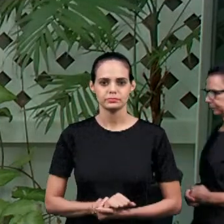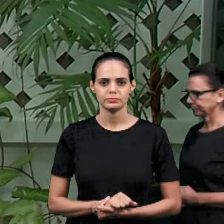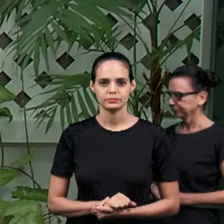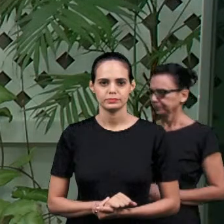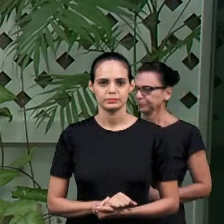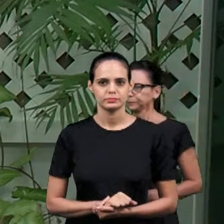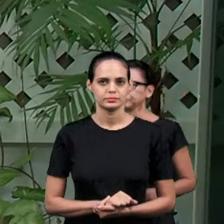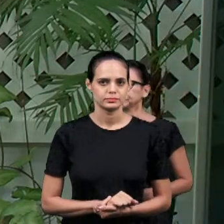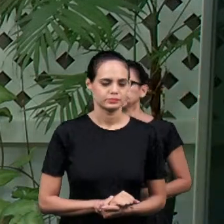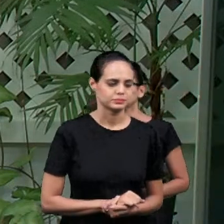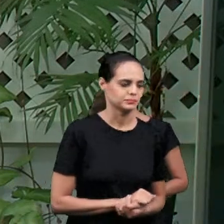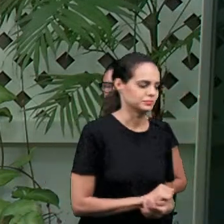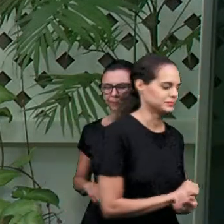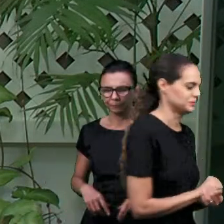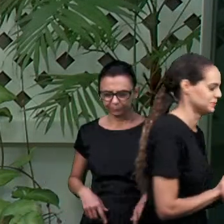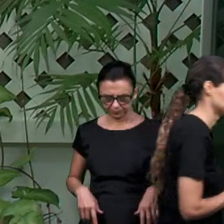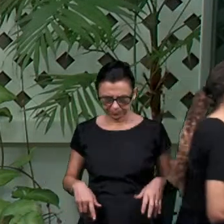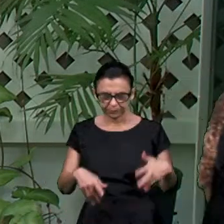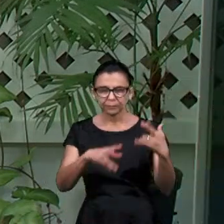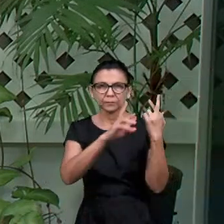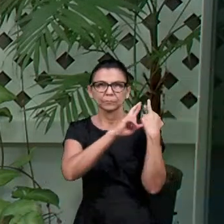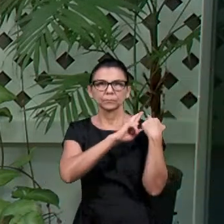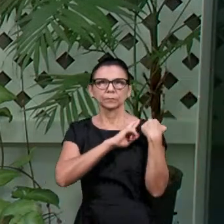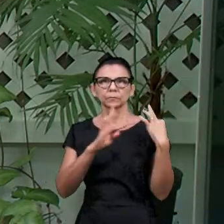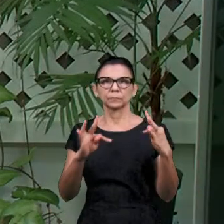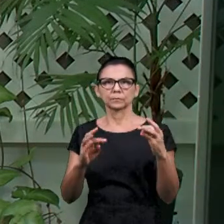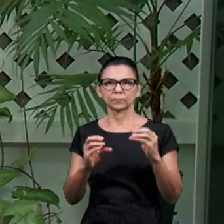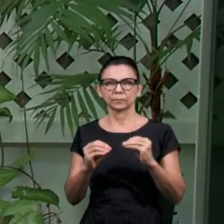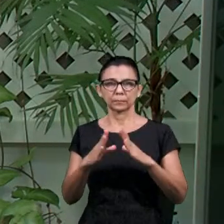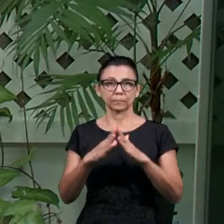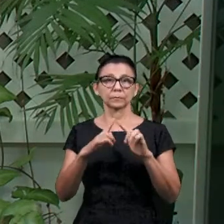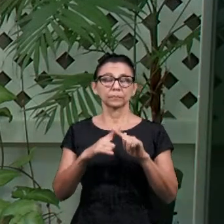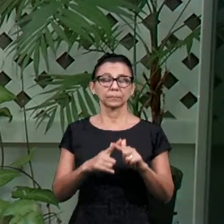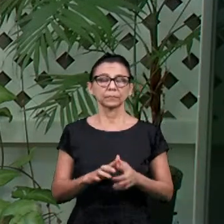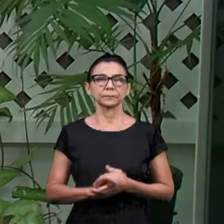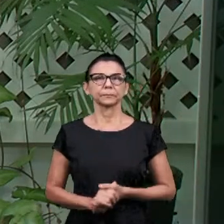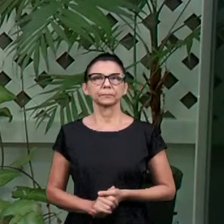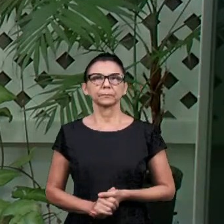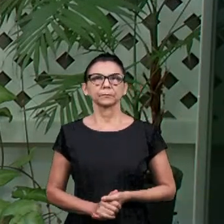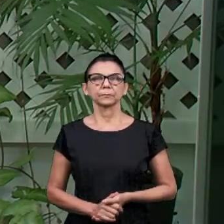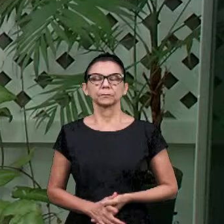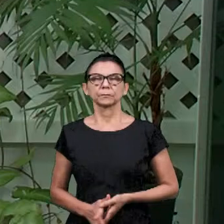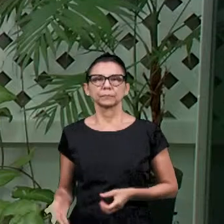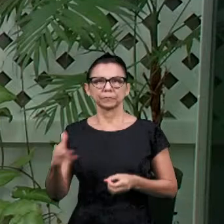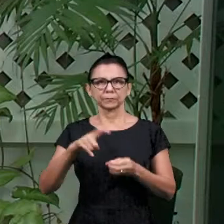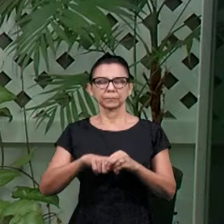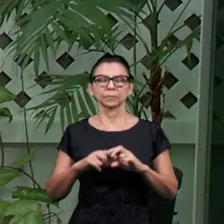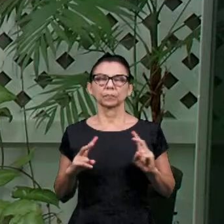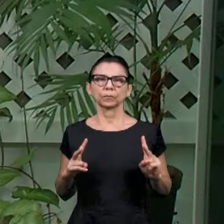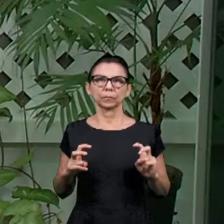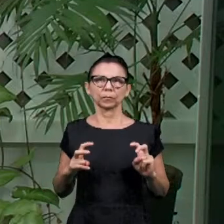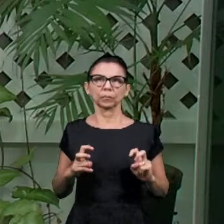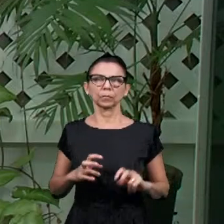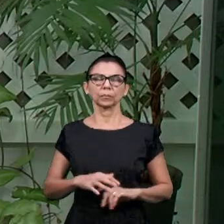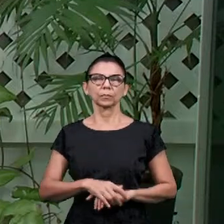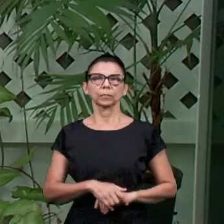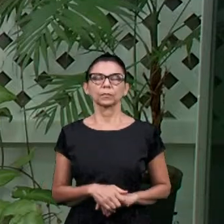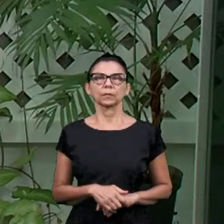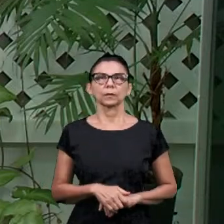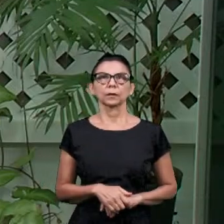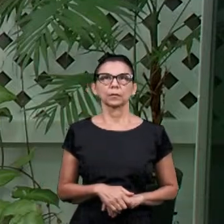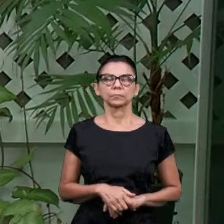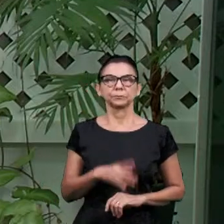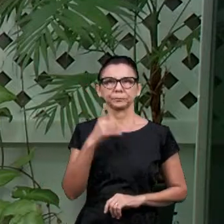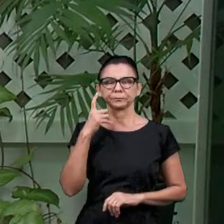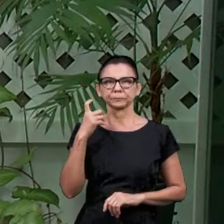ele é o responsável por essas igrejas. Assim, meus irmãos, vamos voltar aqui ao assunto que vai nos